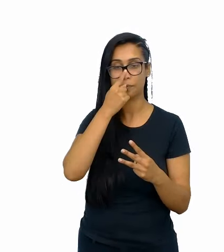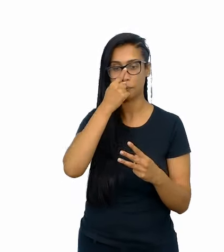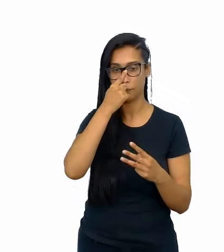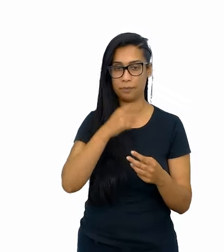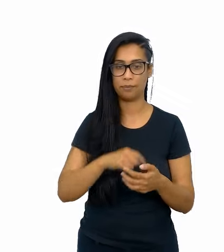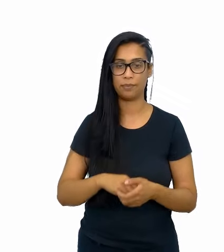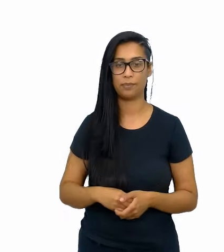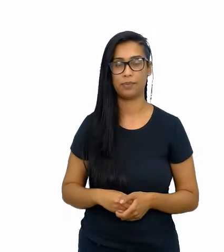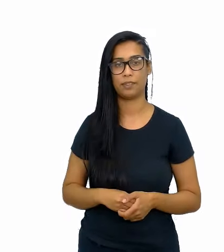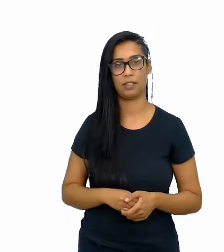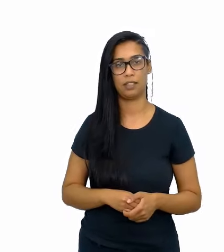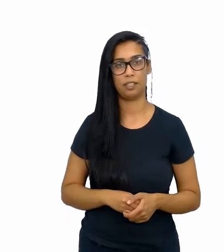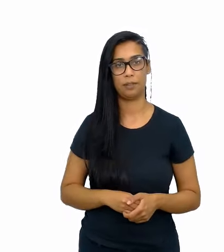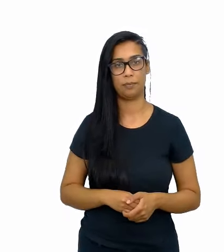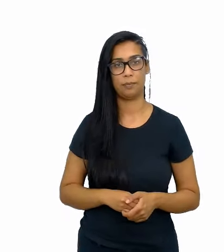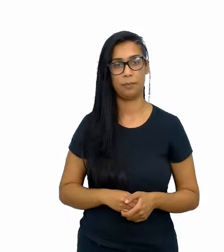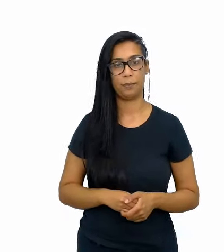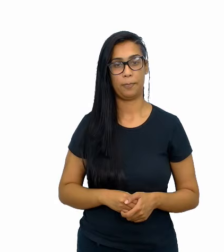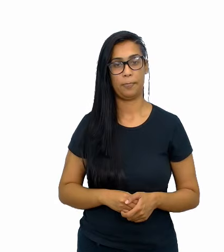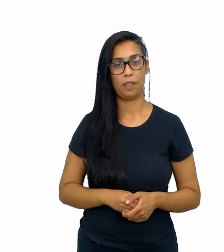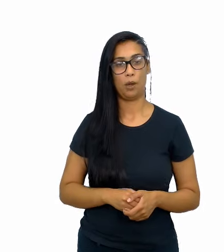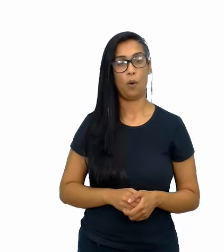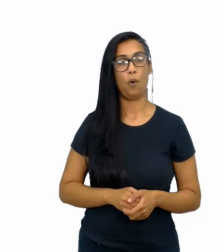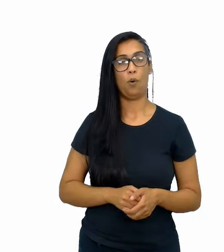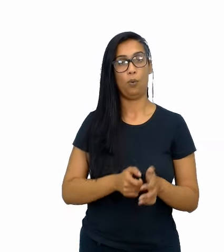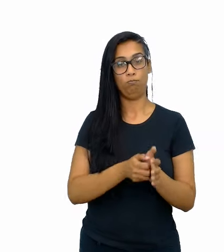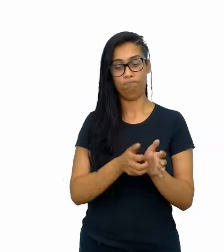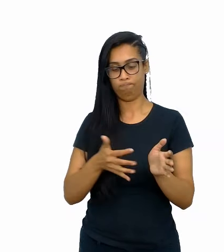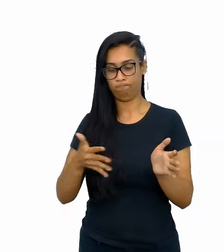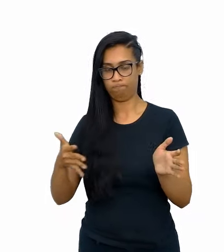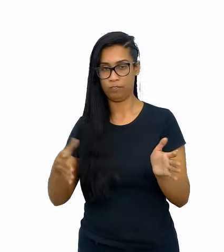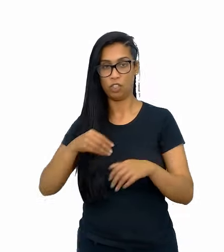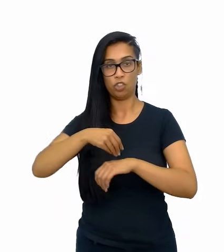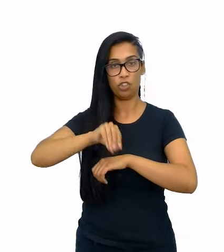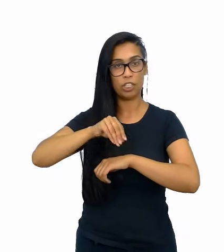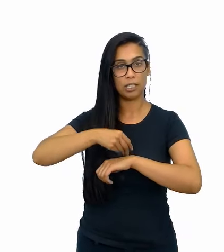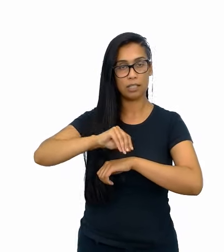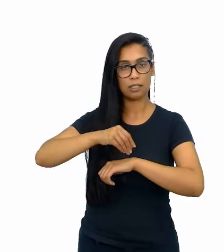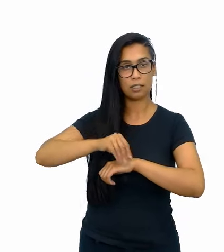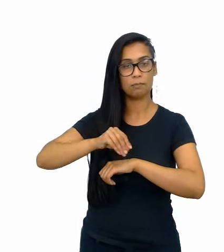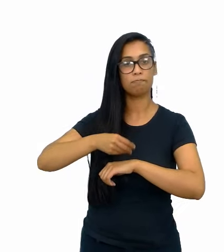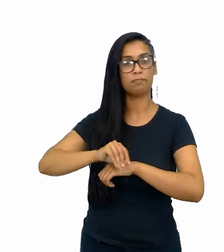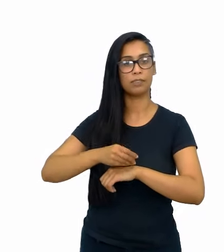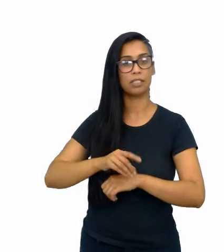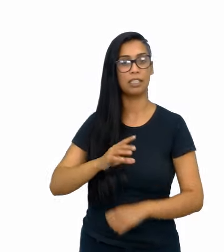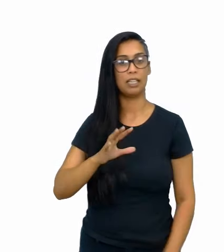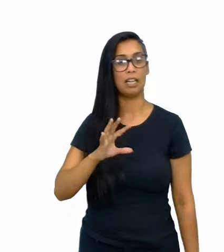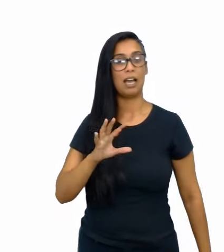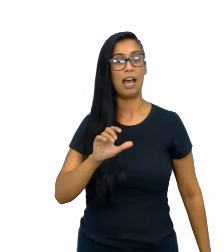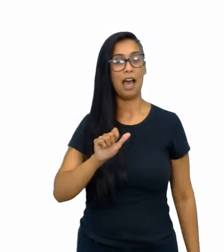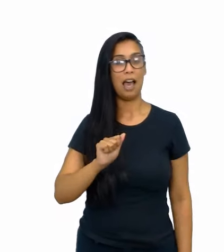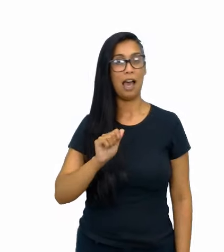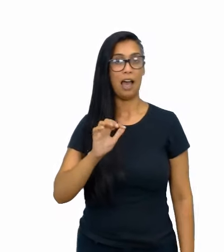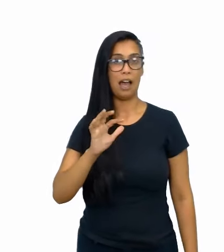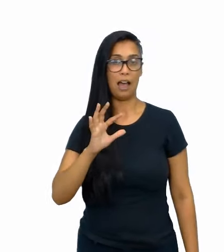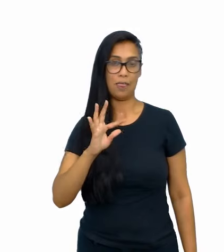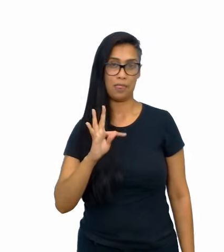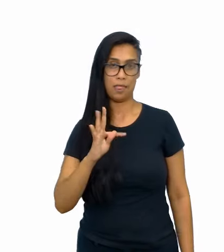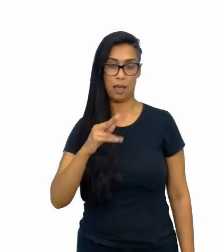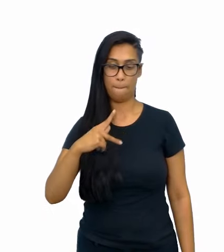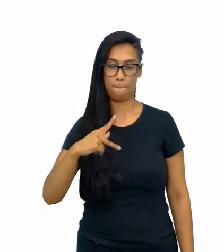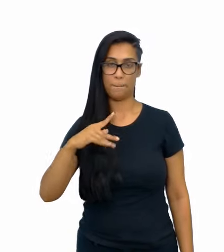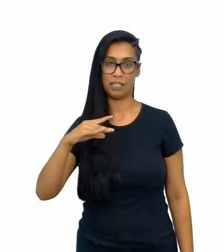dos encaminhamentos para a TPC. Então, nós traremos sugestões de como vocês farão esse trabalho de estudo, né, o